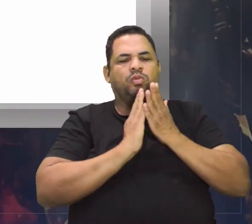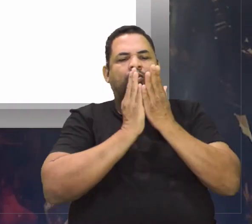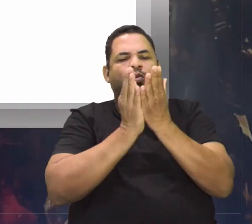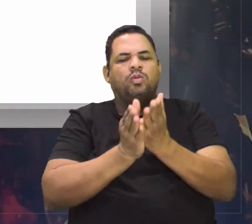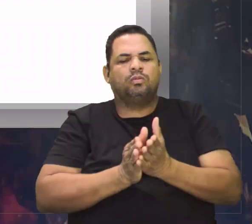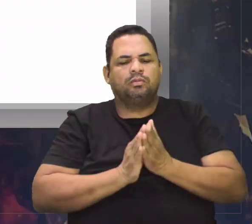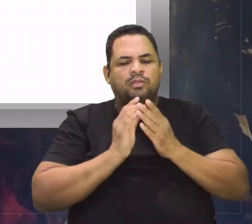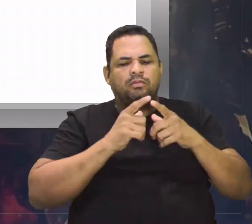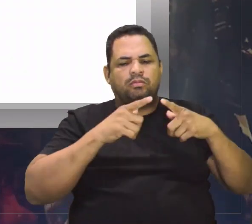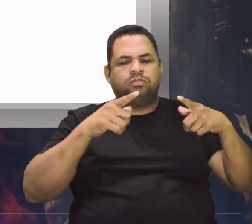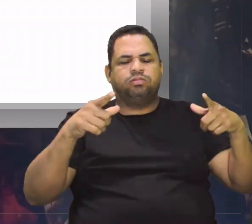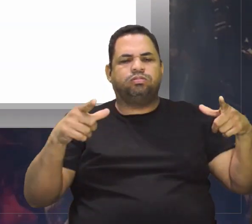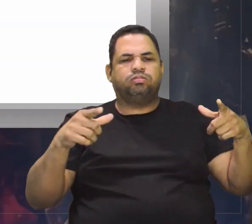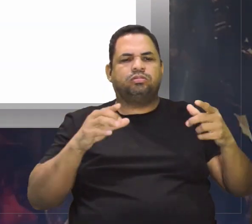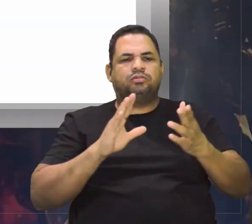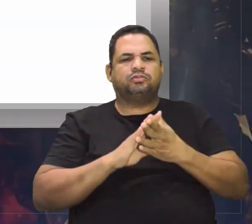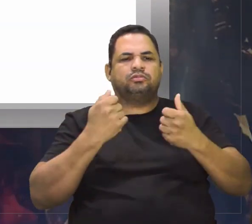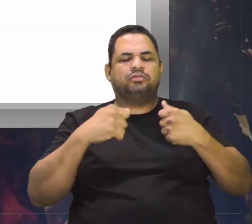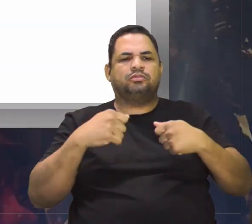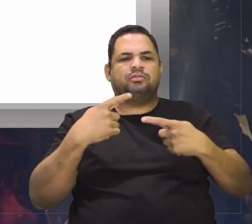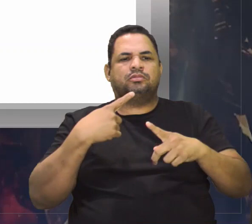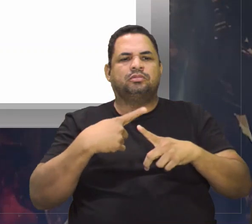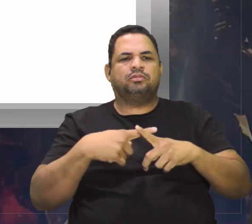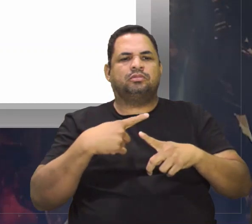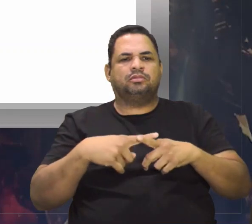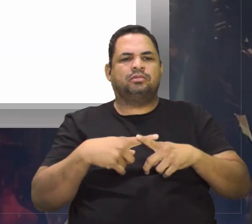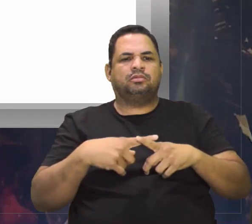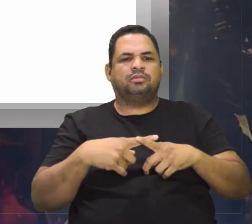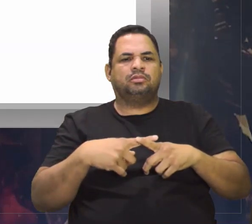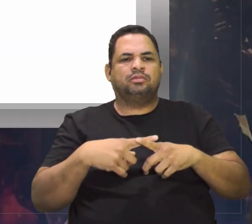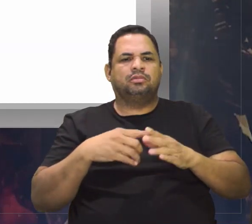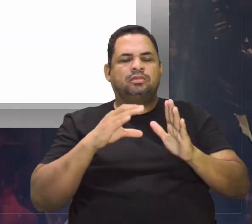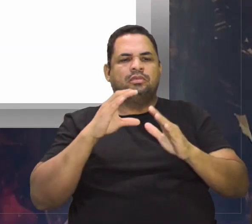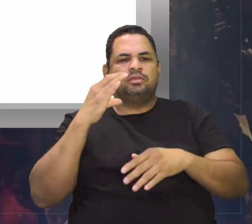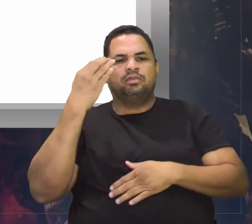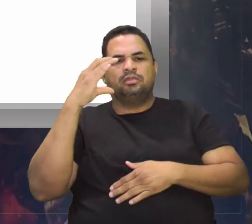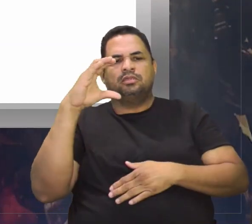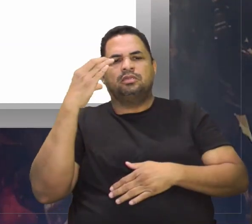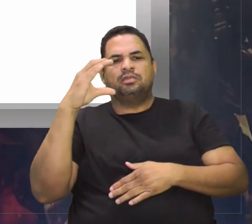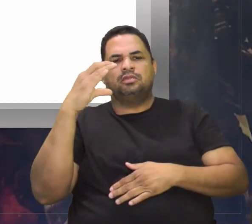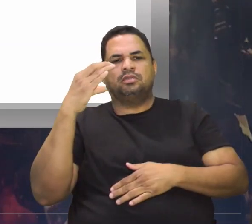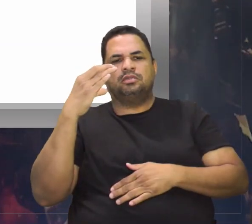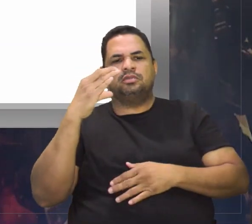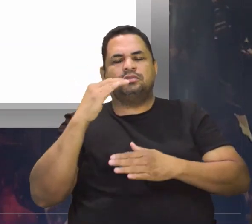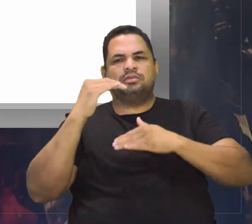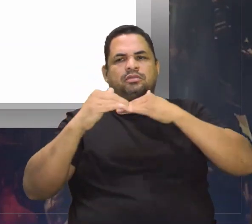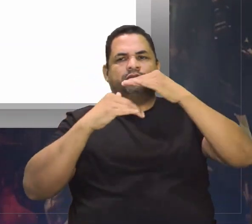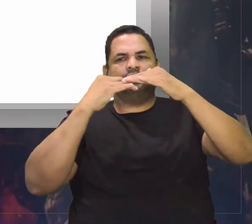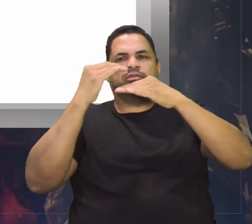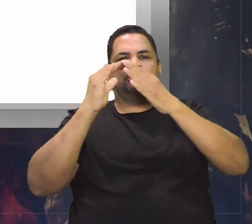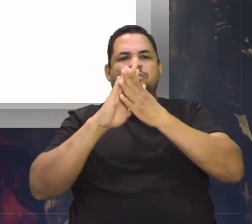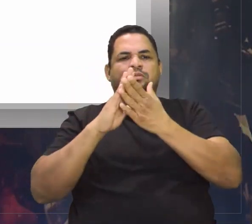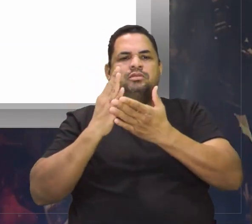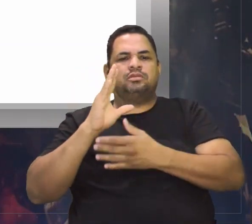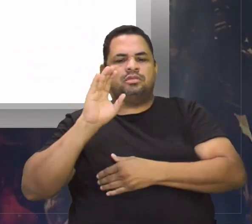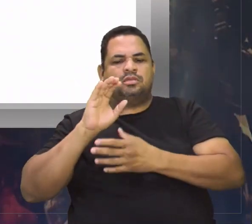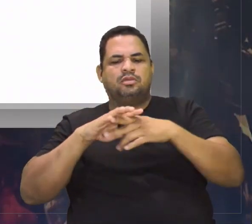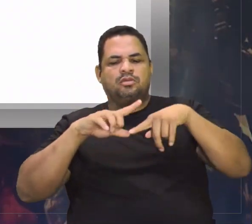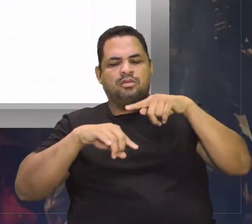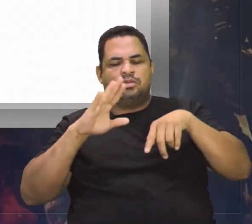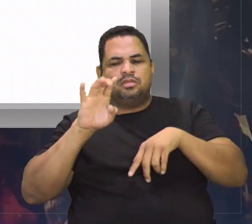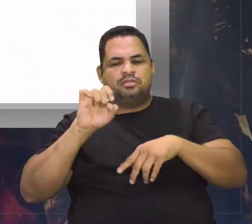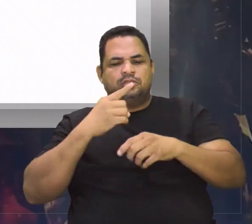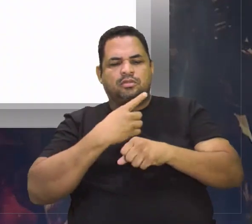navegações, elas só foram possíveis devido à ciência ter desenvolvido o astrolábio, a